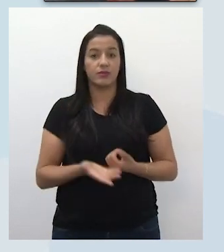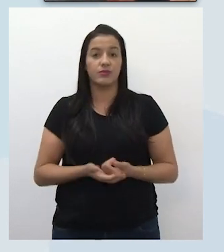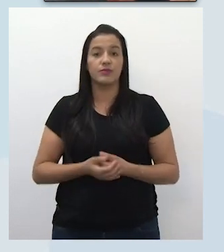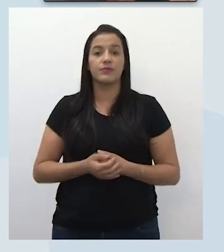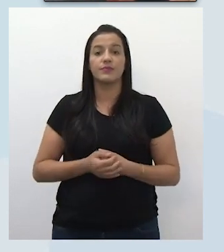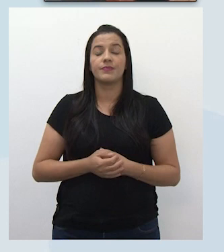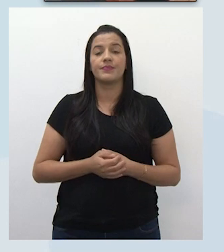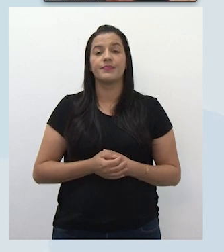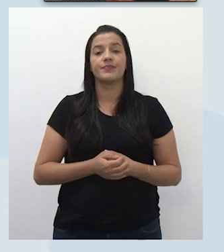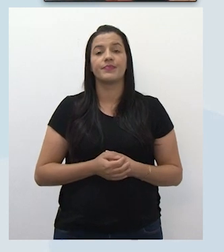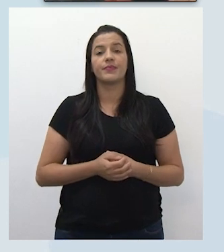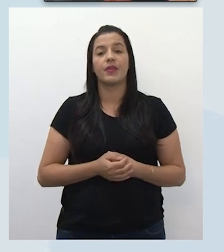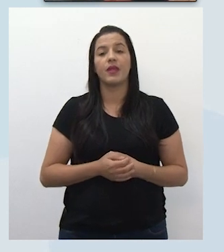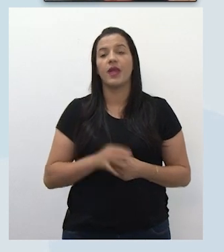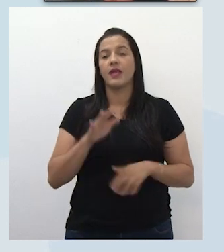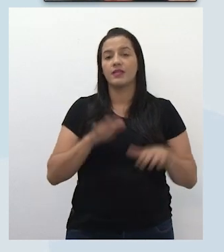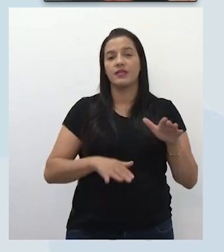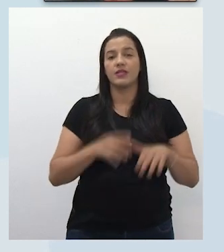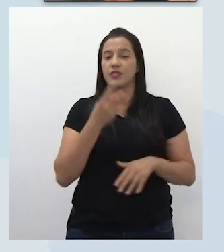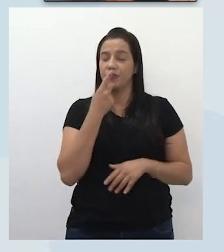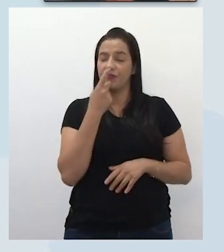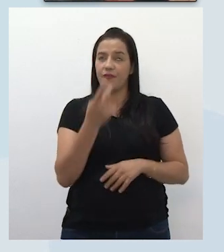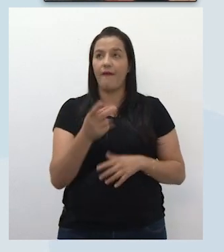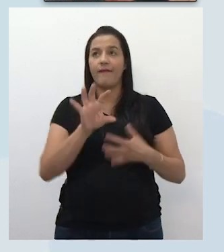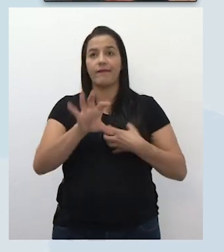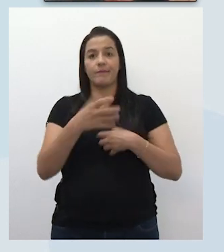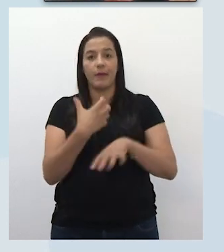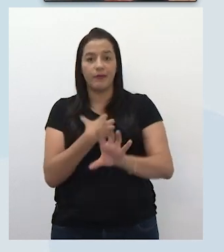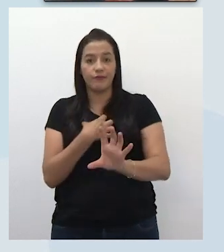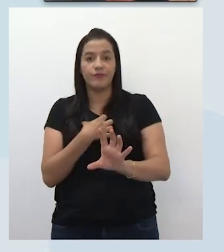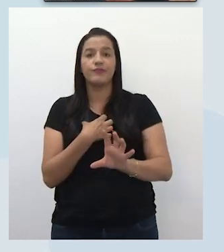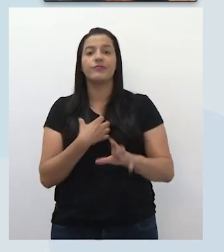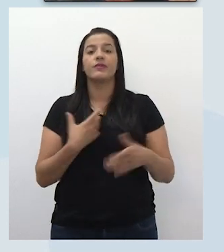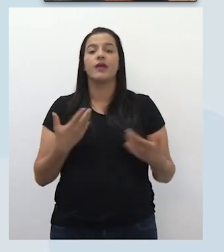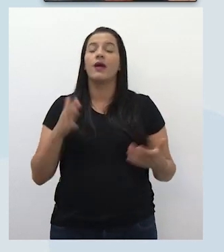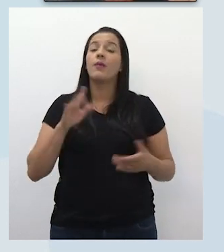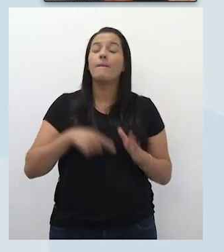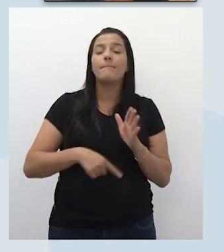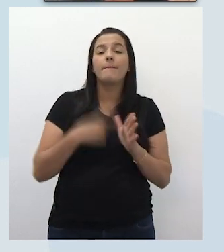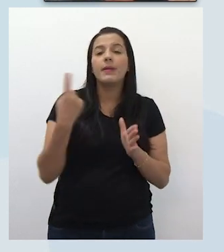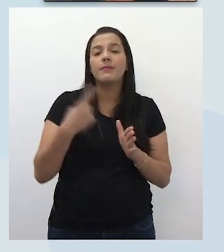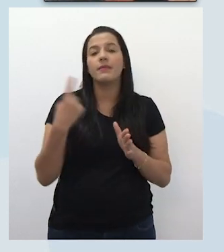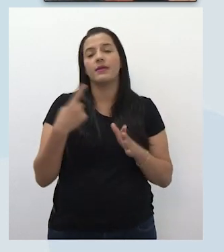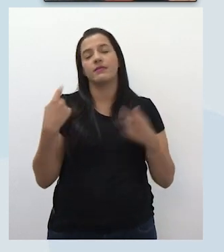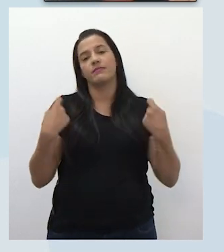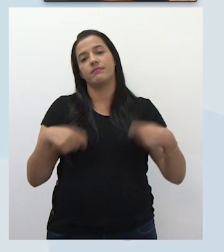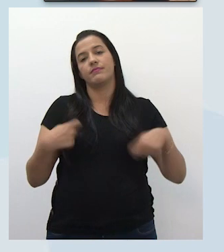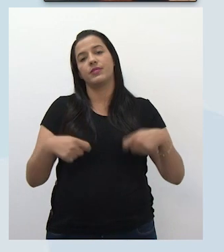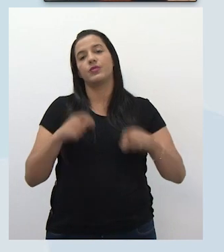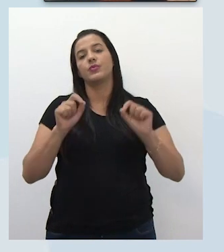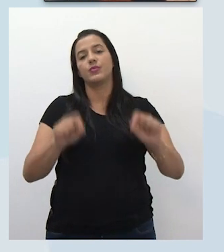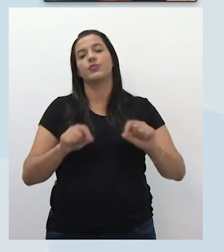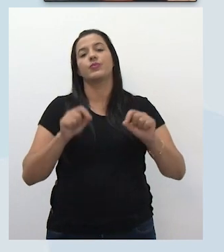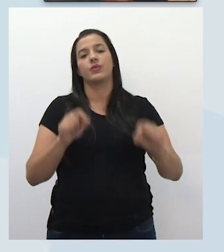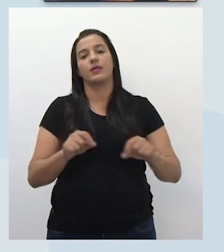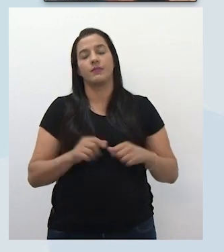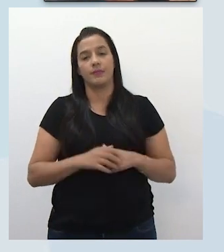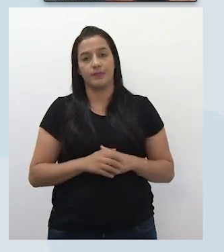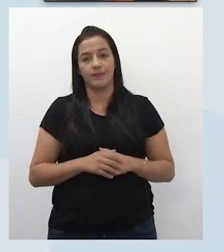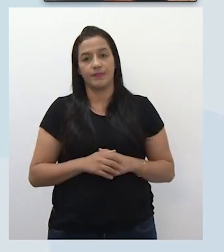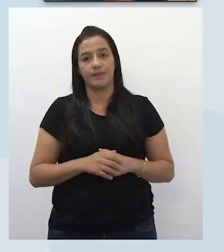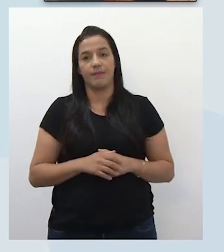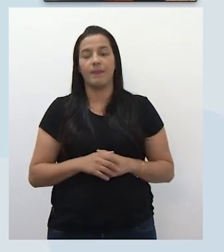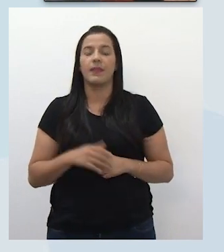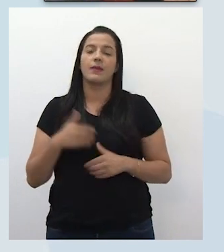gente fala tanto em empatia, uma das primeiras práticas que a gente precisa vivenciar para